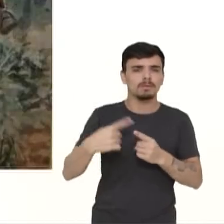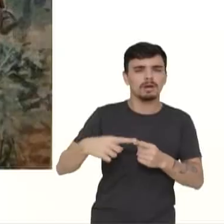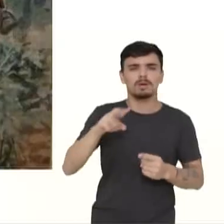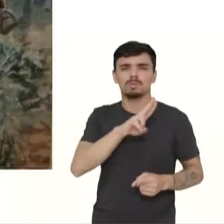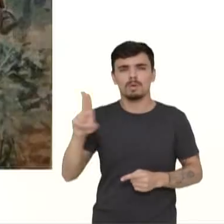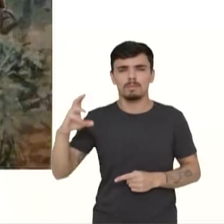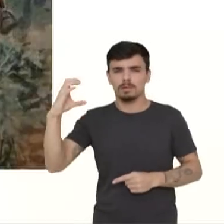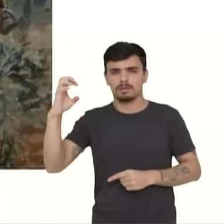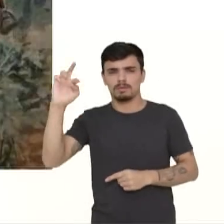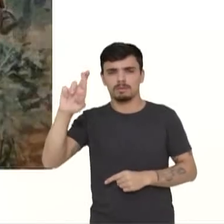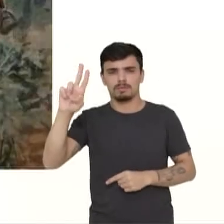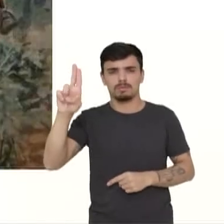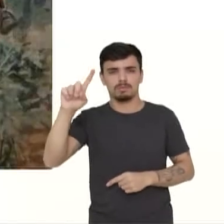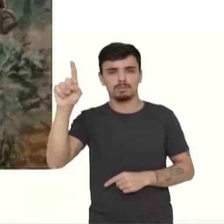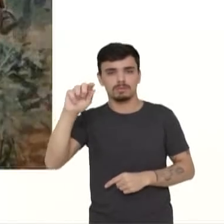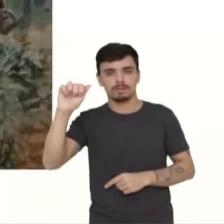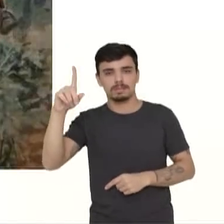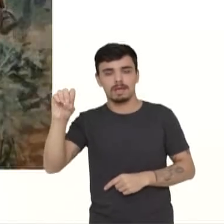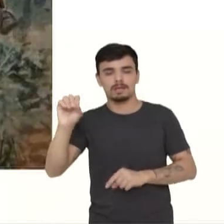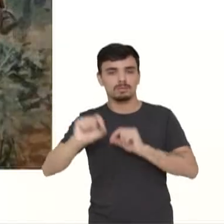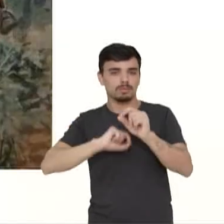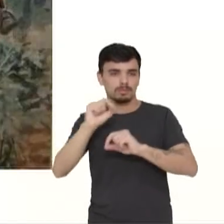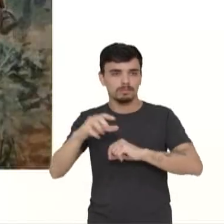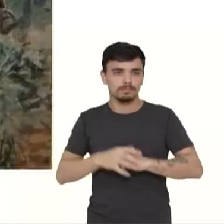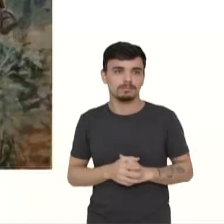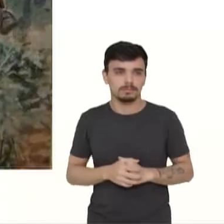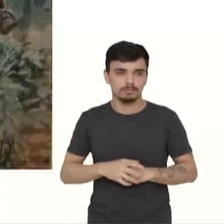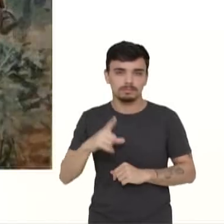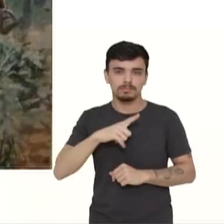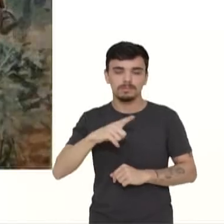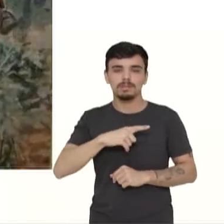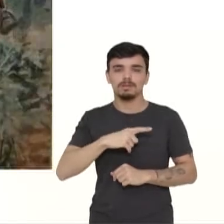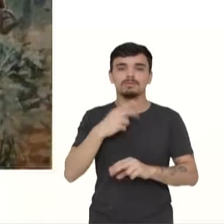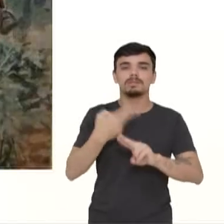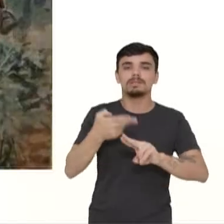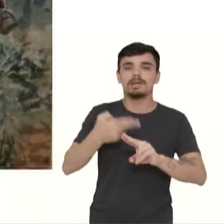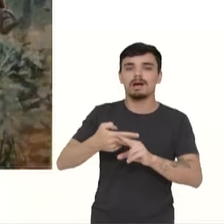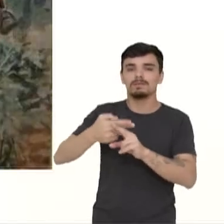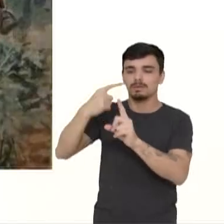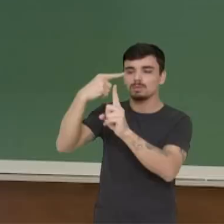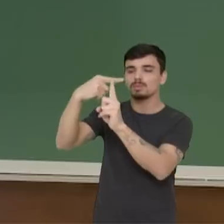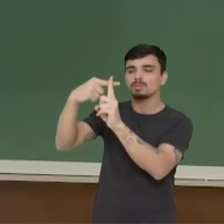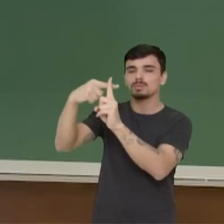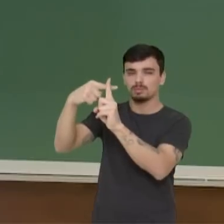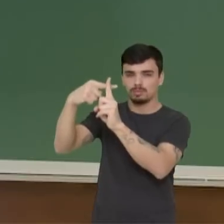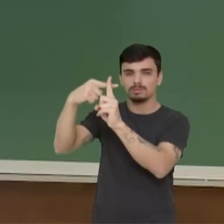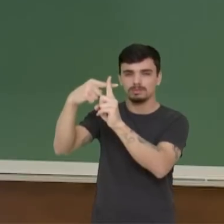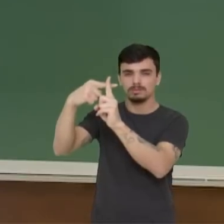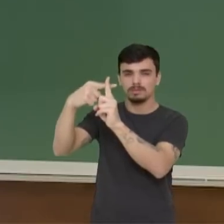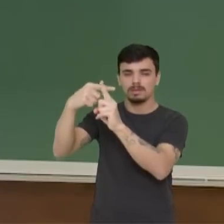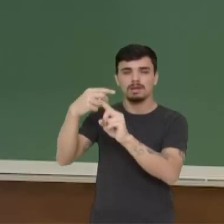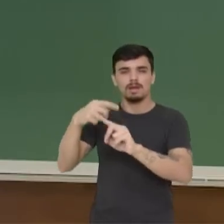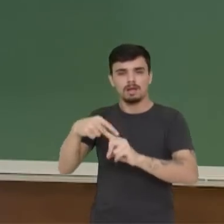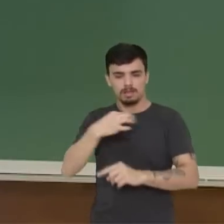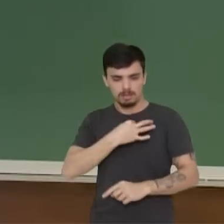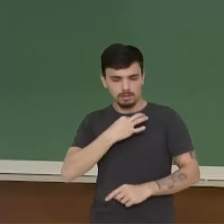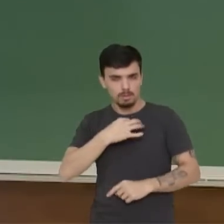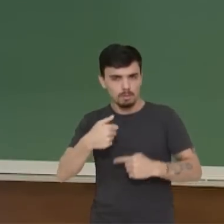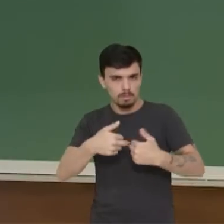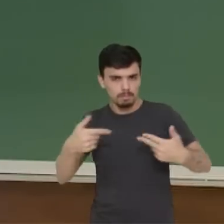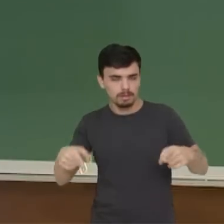cruzadas? Porque os seus guerreiros, os cavaleiros, eles usavam cruzes, né, nas suas roupas,